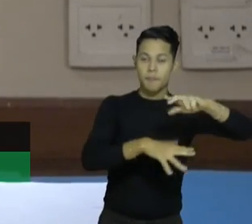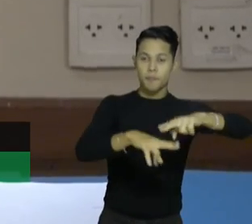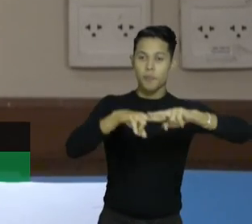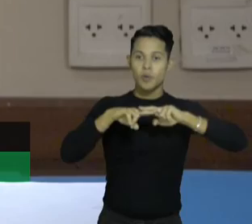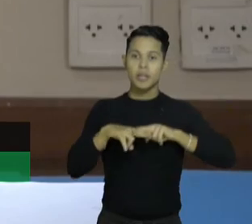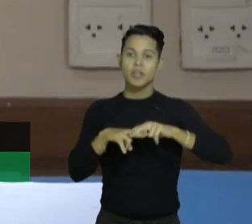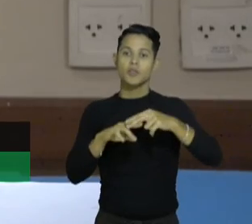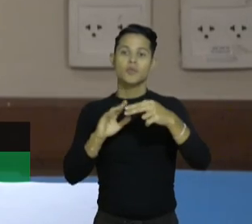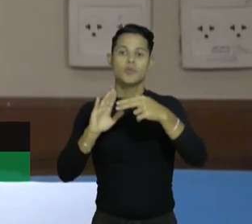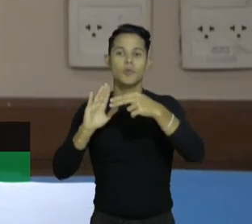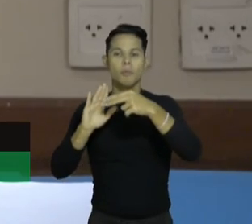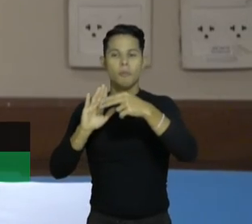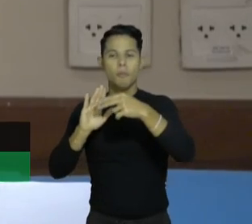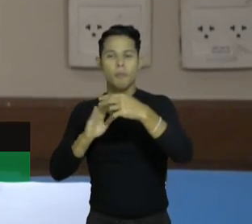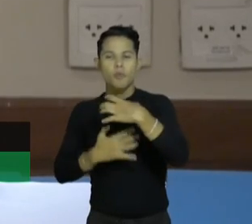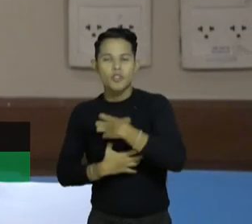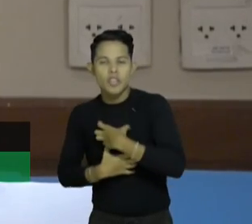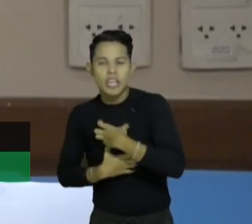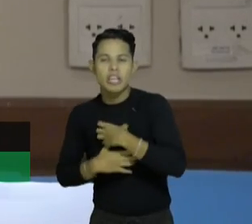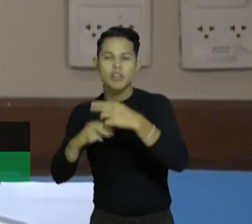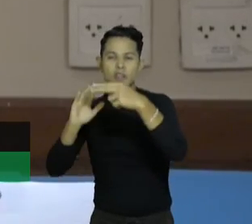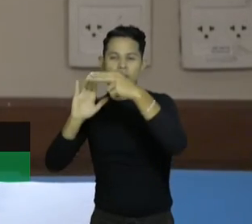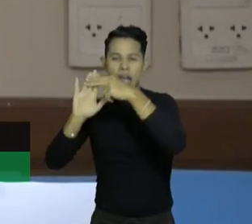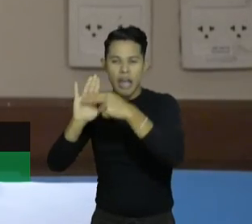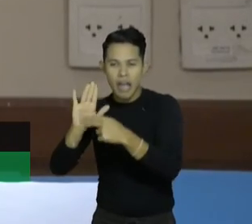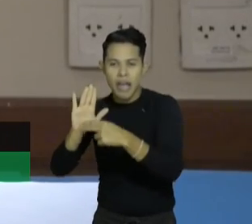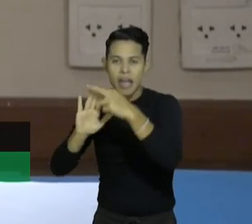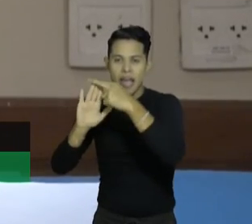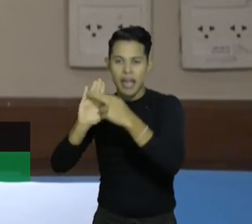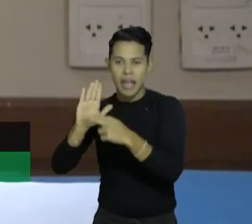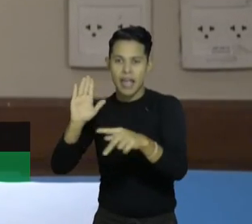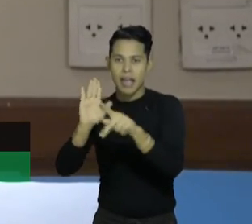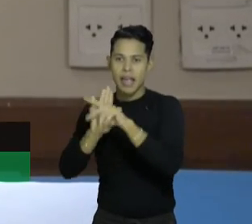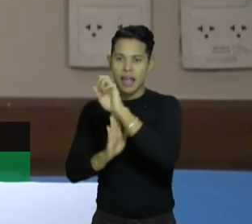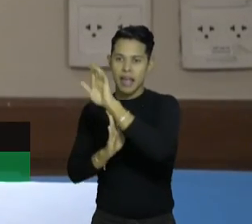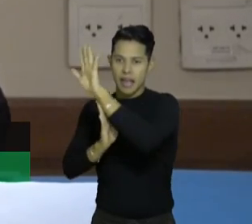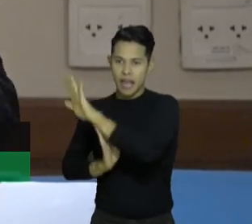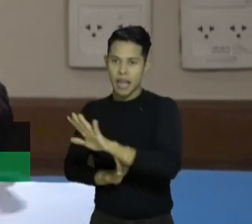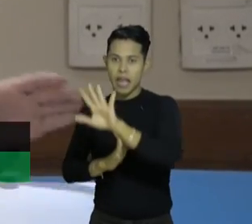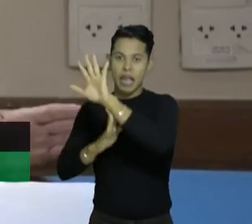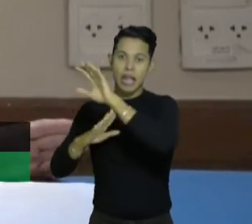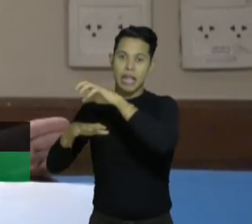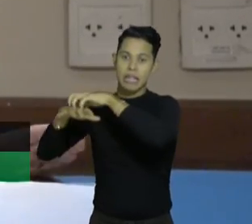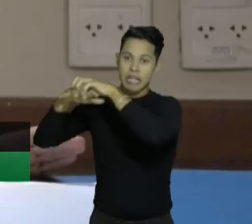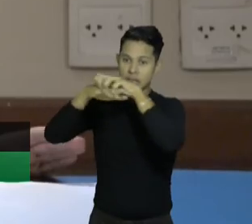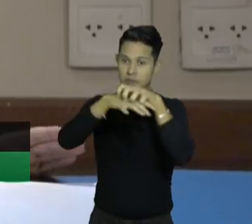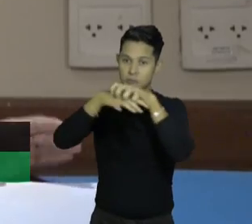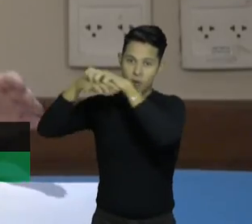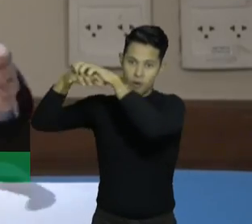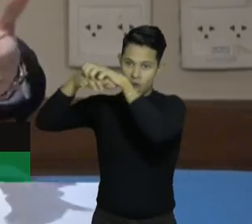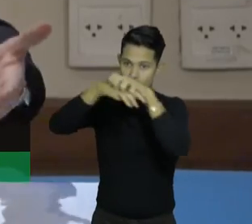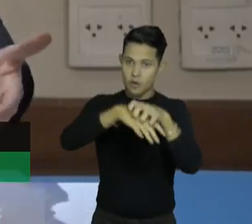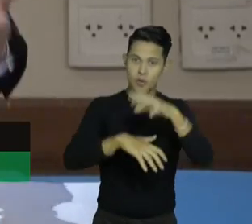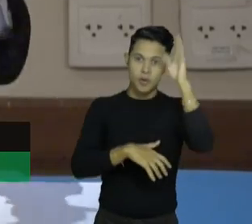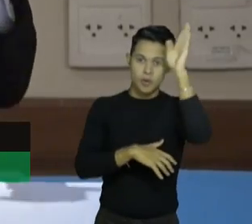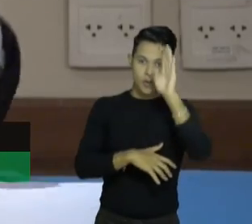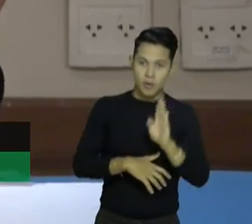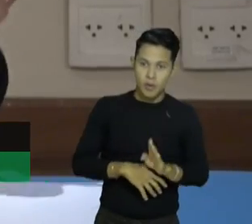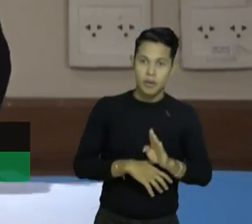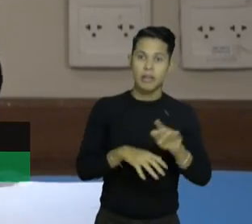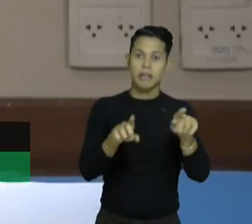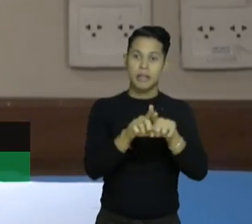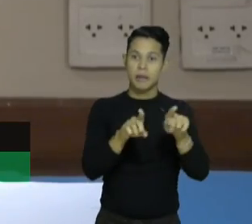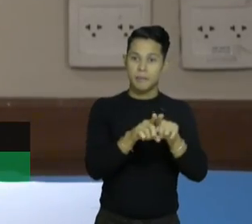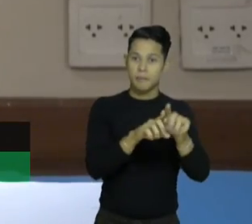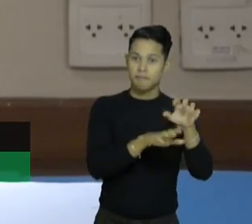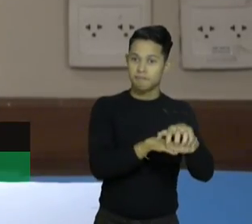europeus de serviços fitossanitário produção armazenamento Transportes acabem sendo exportados para cá e ao importar isso